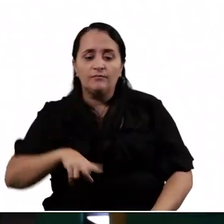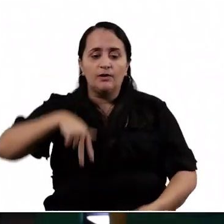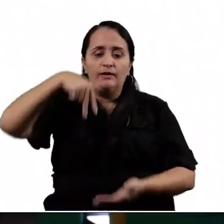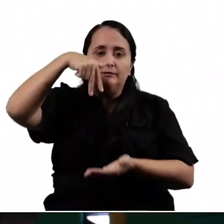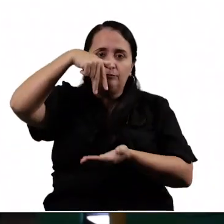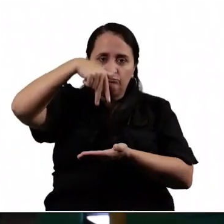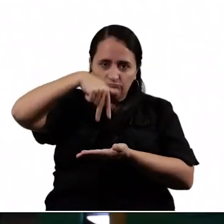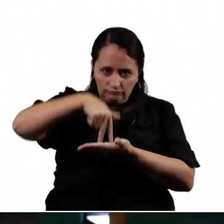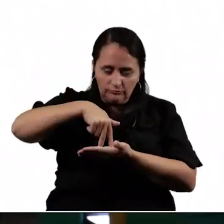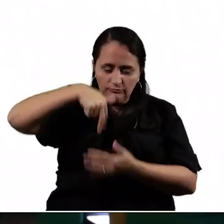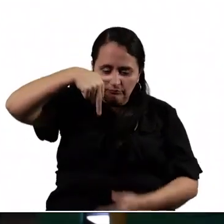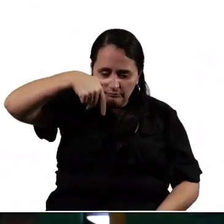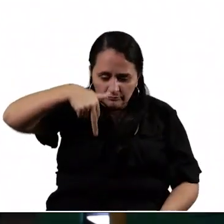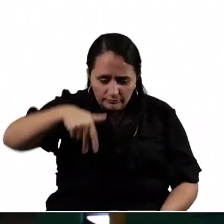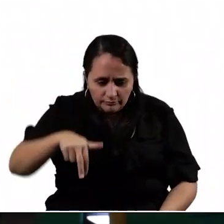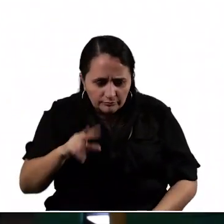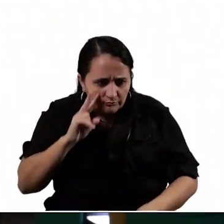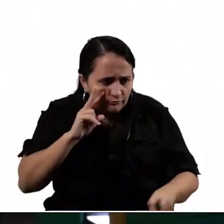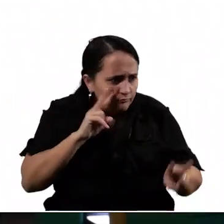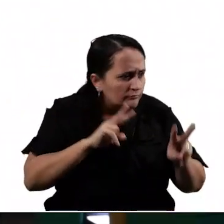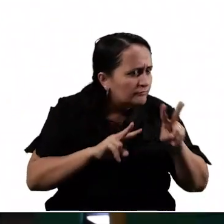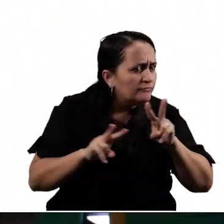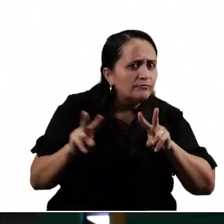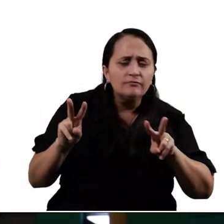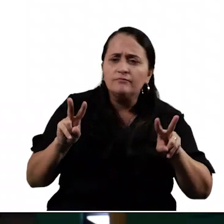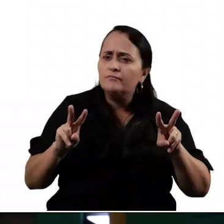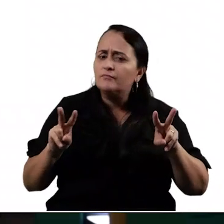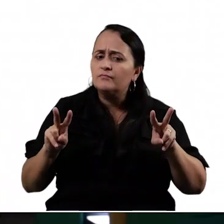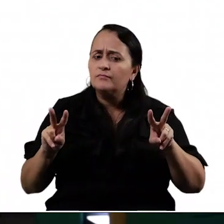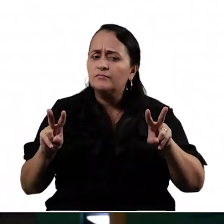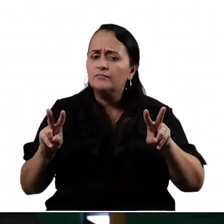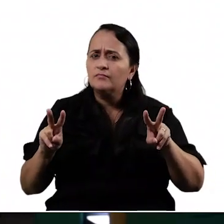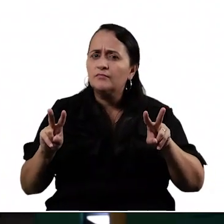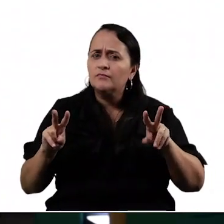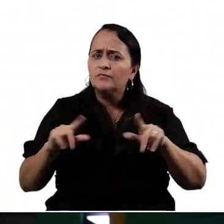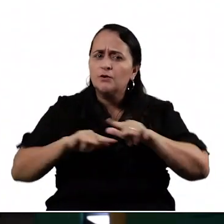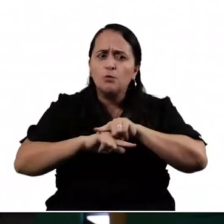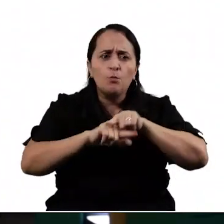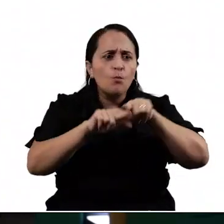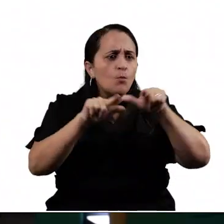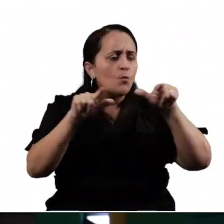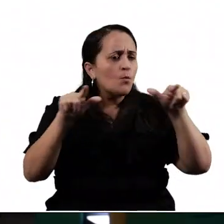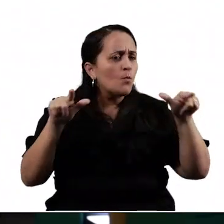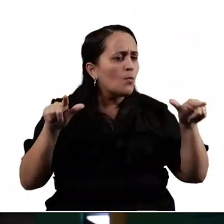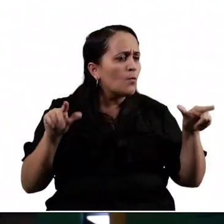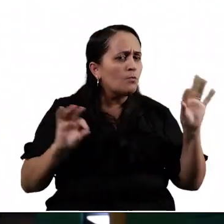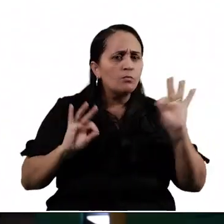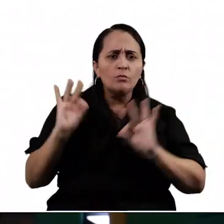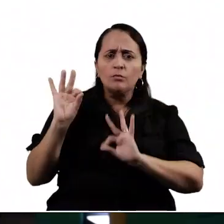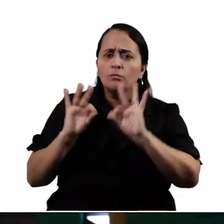as bruxas quando chegou na cozinha estava tudo arrumadinho Como ele sempre deixou